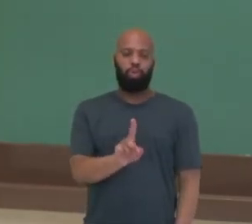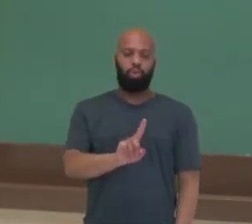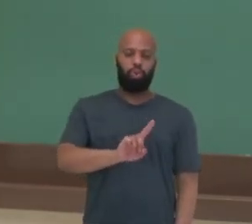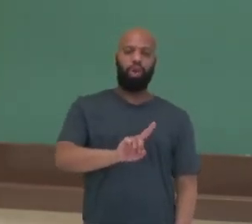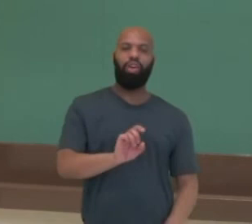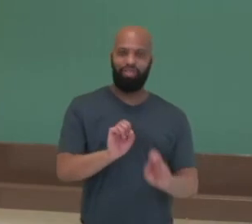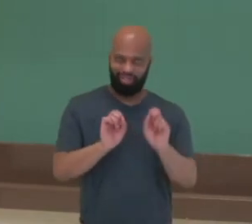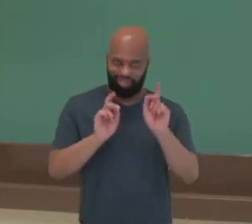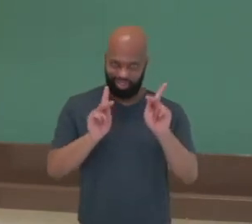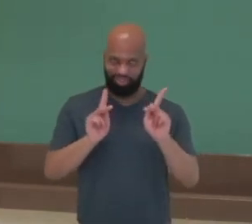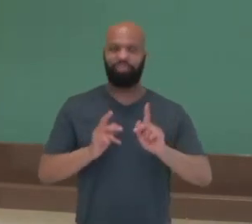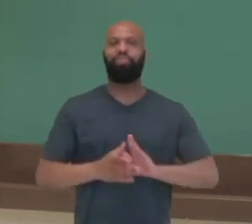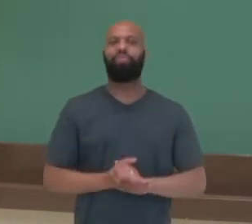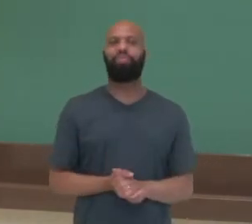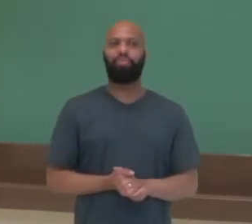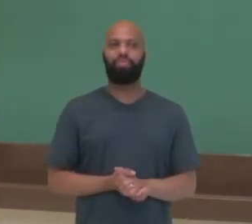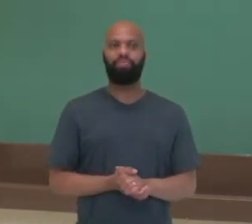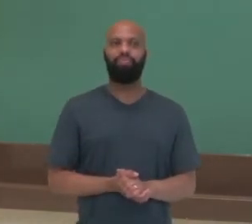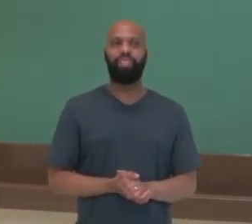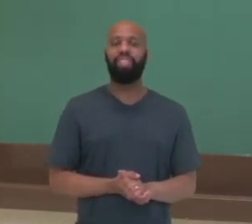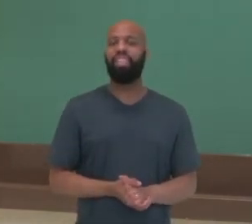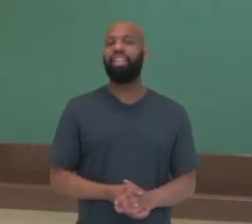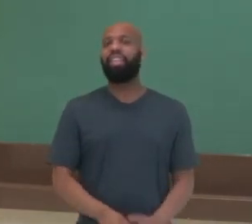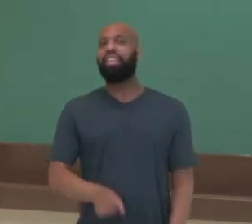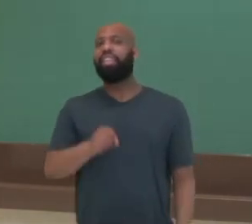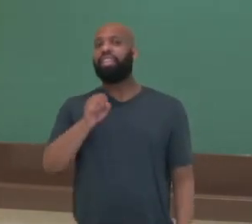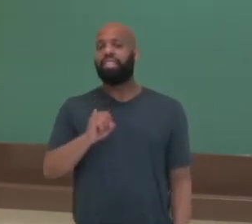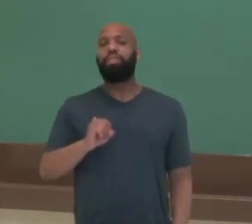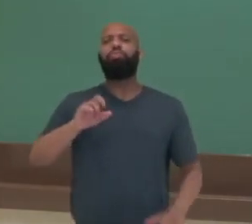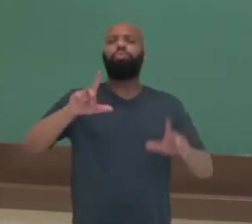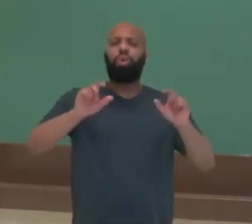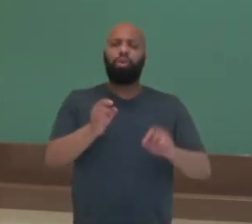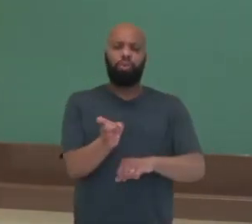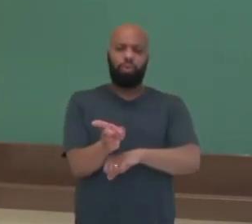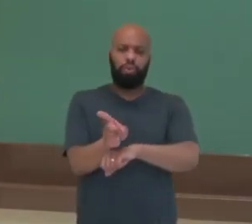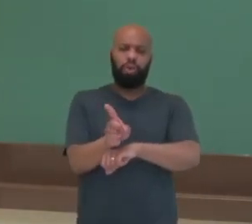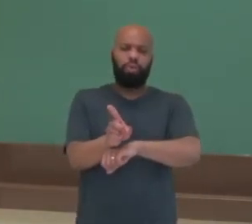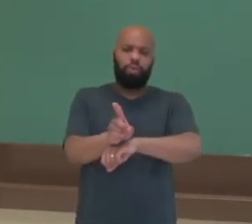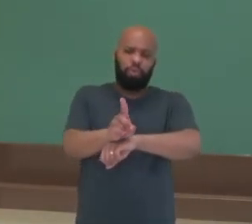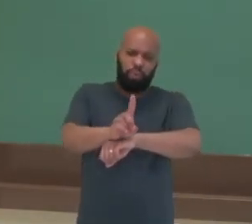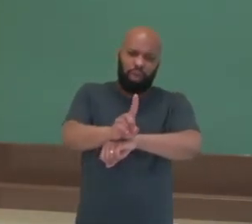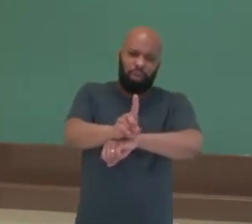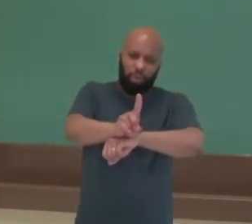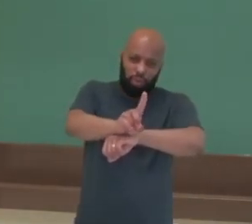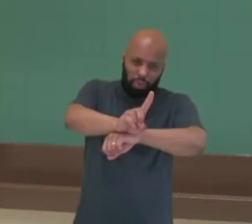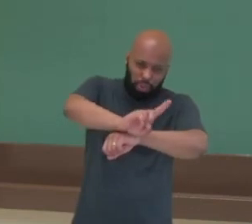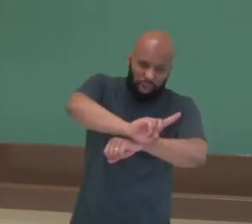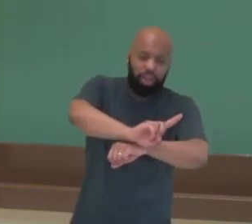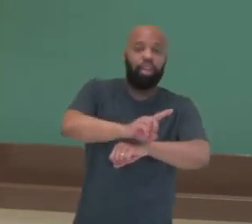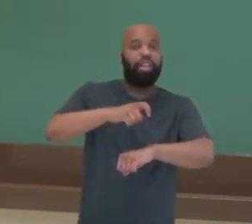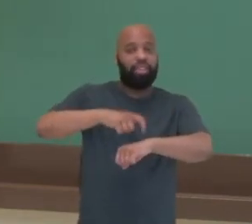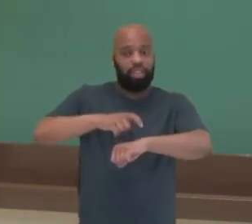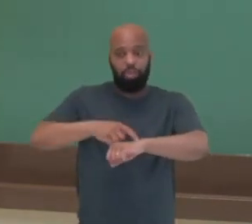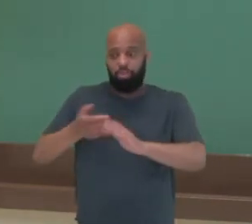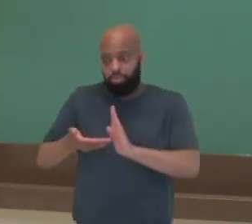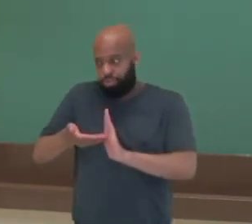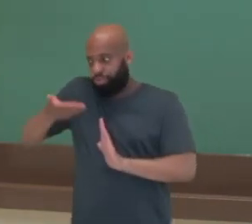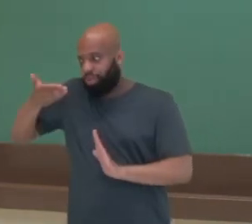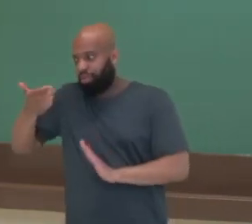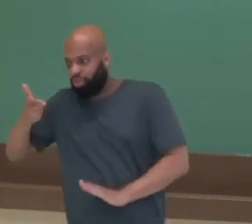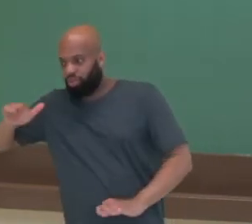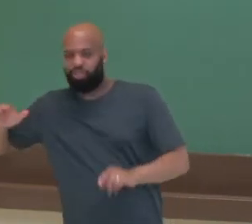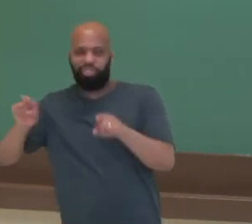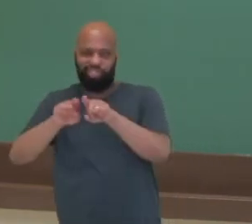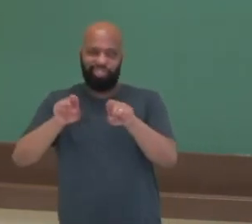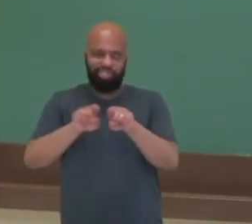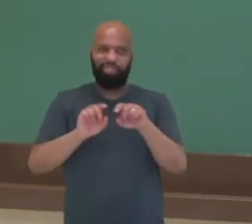a minha velocidade. E se eu diminuir ainda mais a minha velocidade, o meu tempo aumenta novamente,